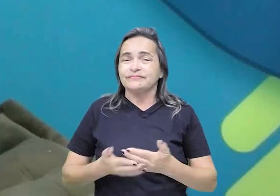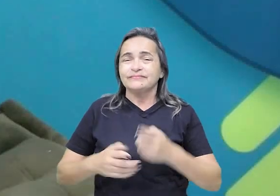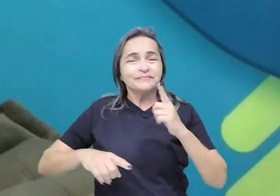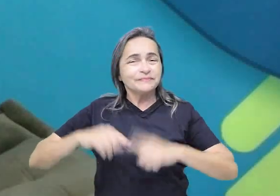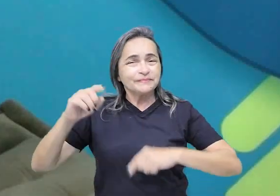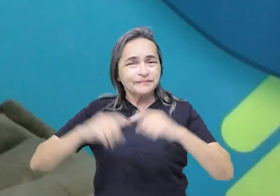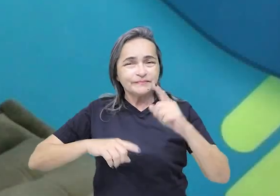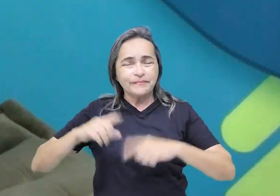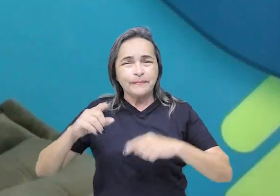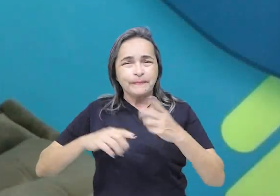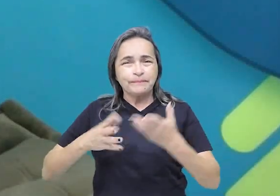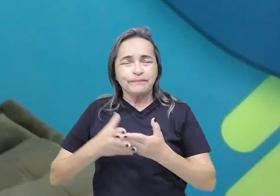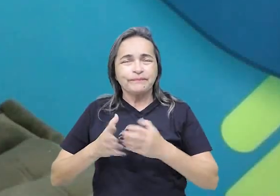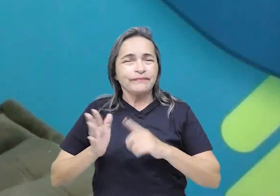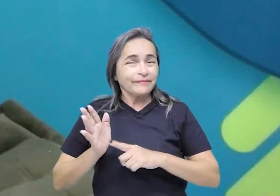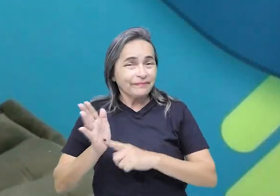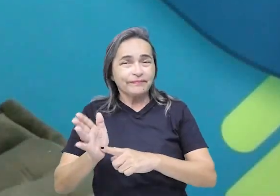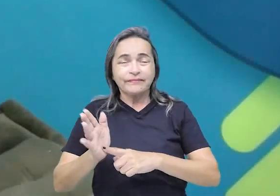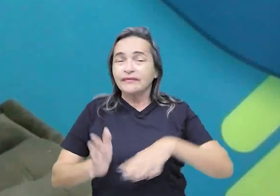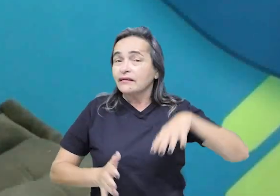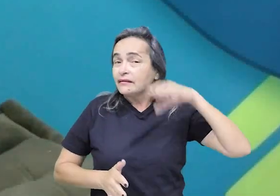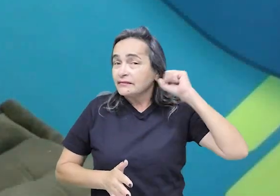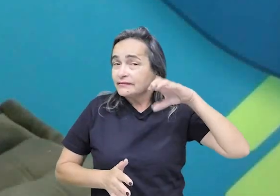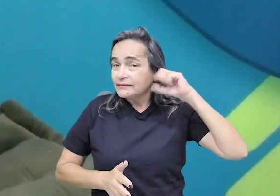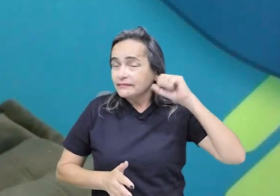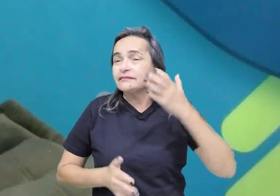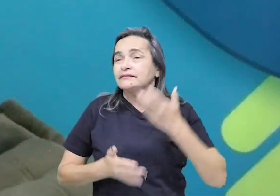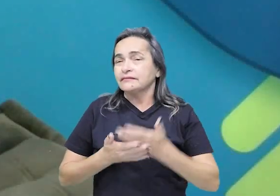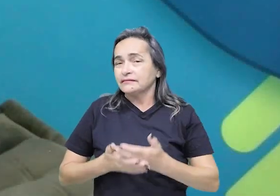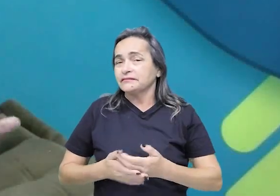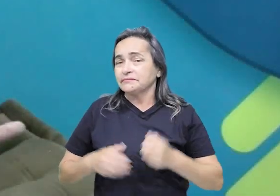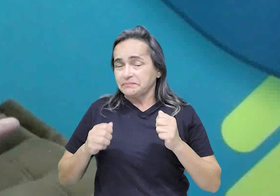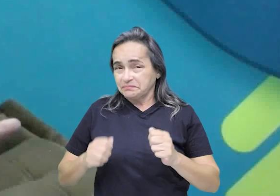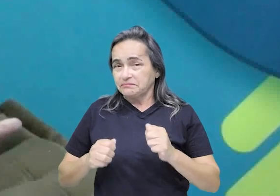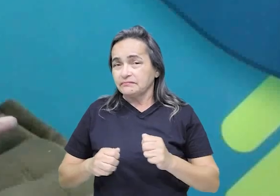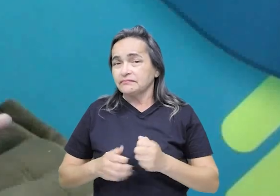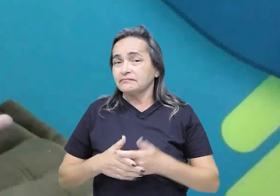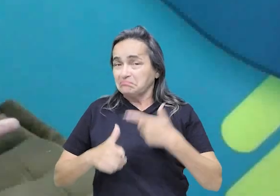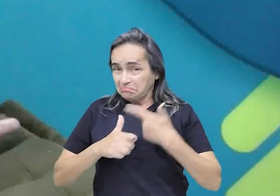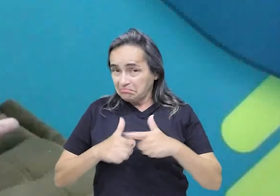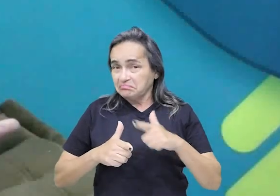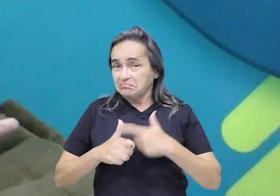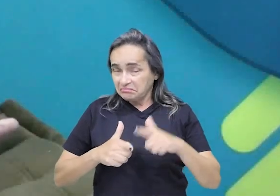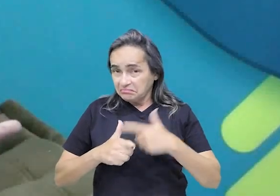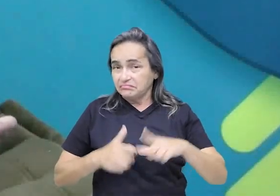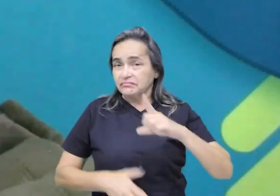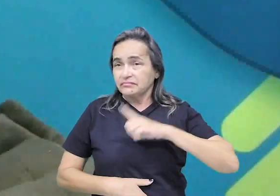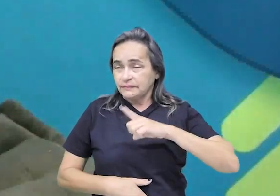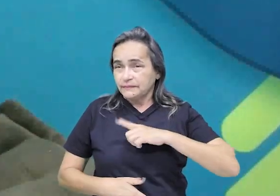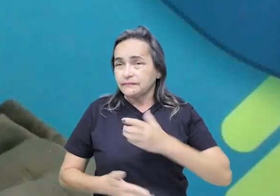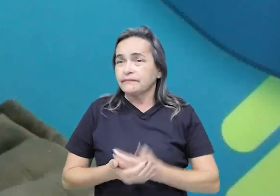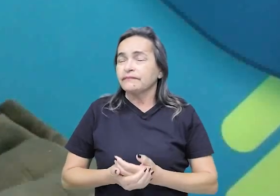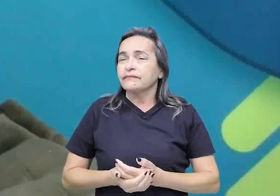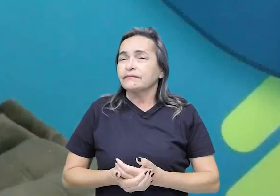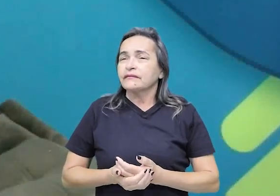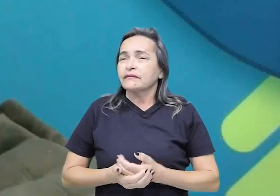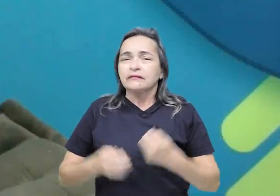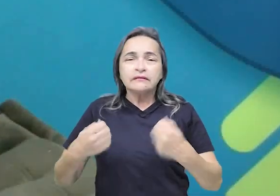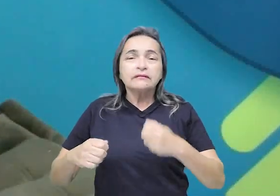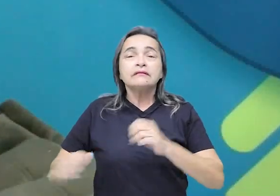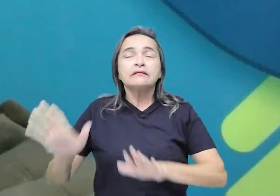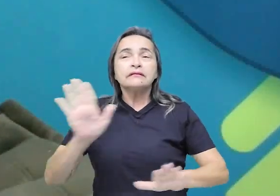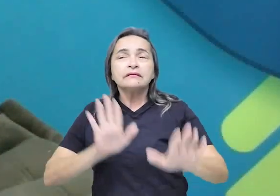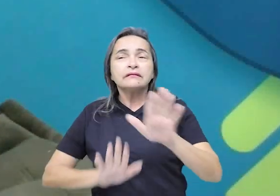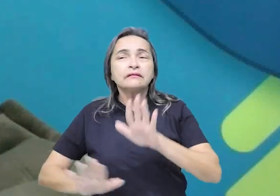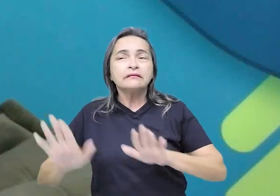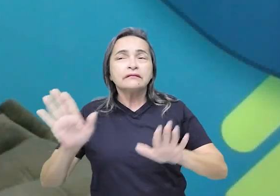a exposição sonora, ela também é um agravo, que muitas vezes a gente não tem o cuidado. Vamos para uma festa? Vamos. Como é que está o